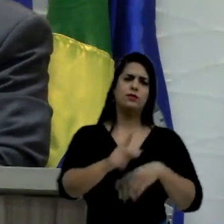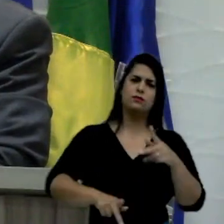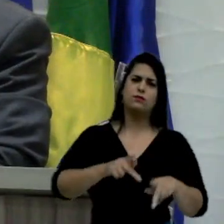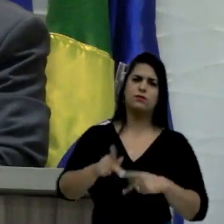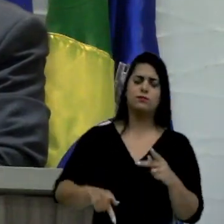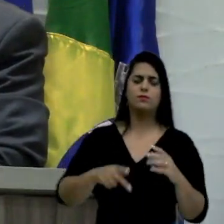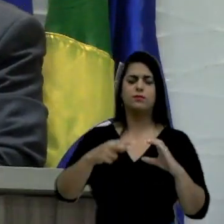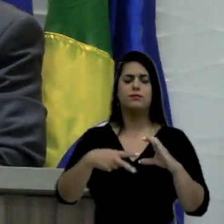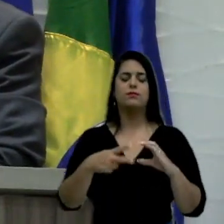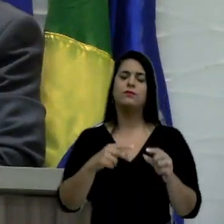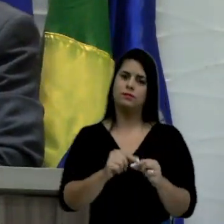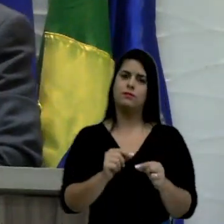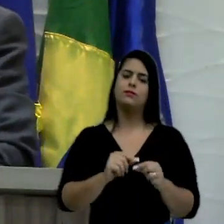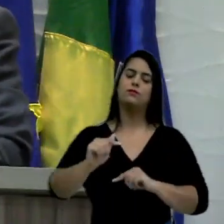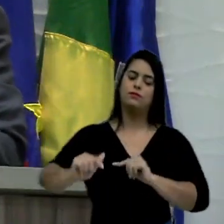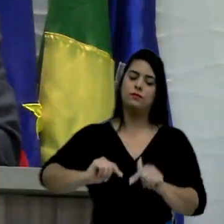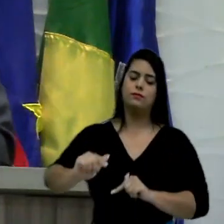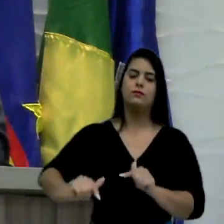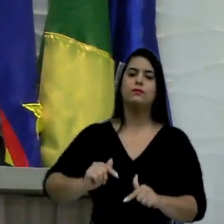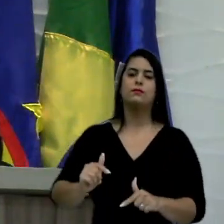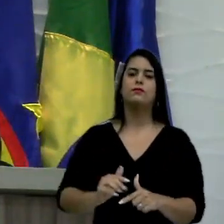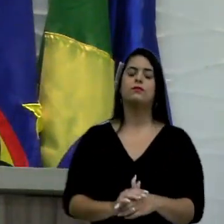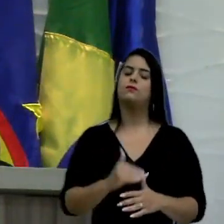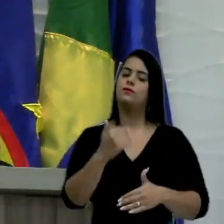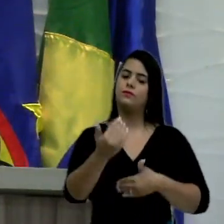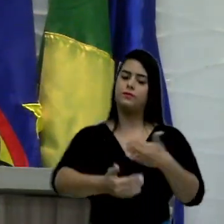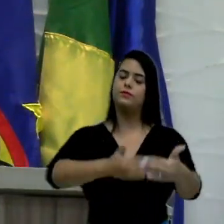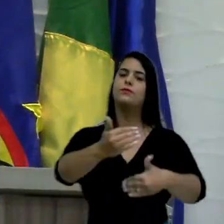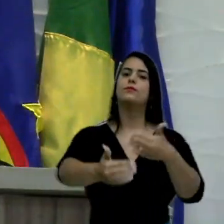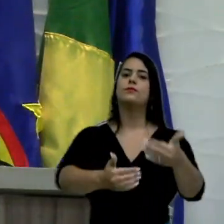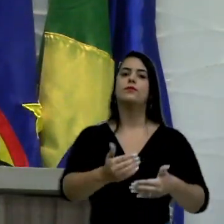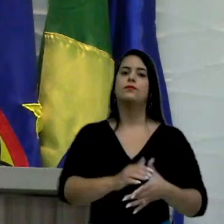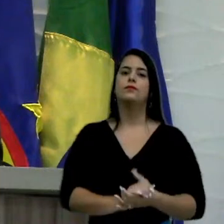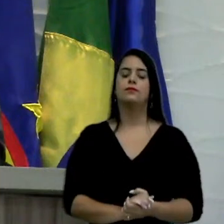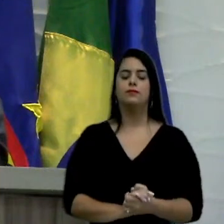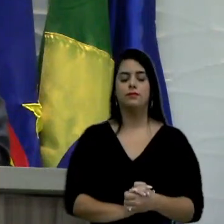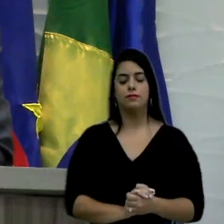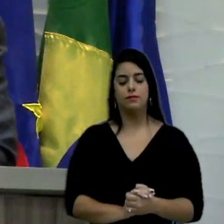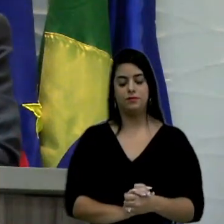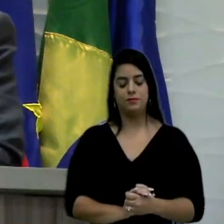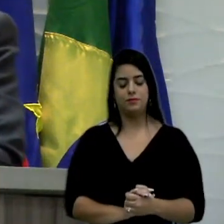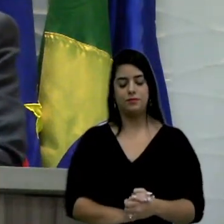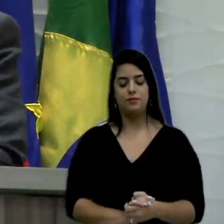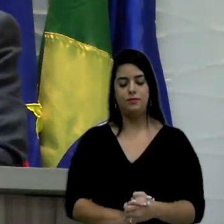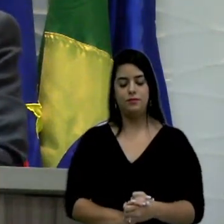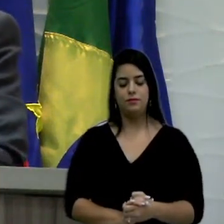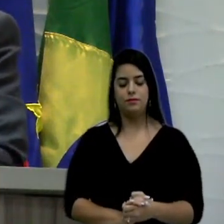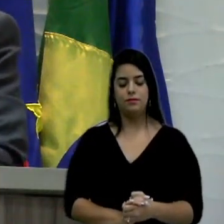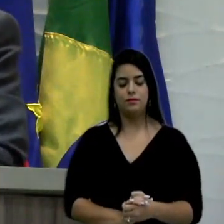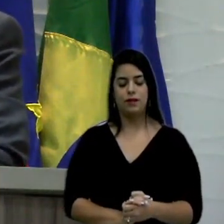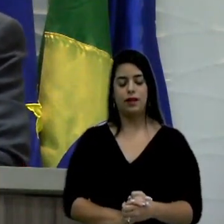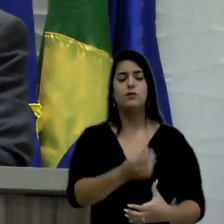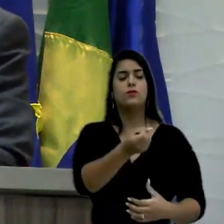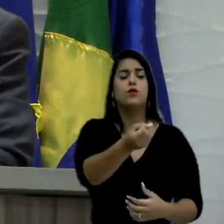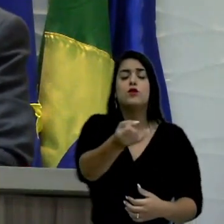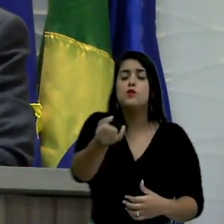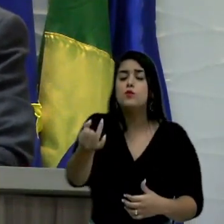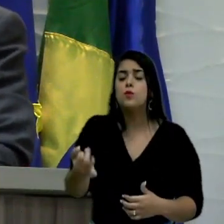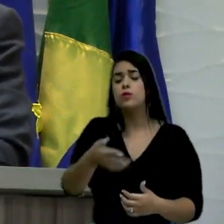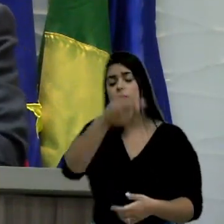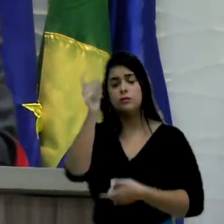sua parte. Fez e faz a sua parte quando diz respeito à questão do índice populacional de São